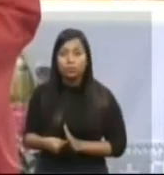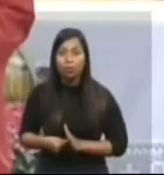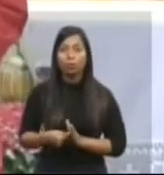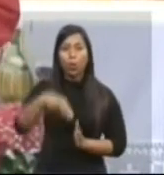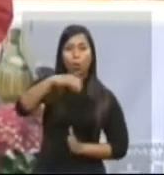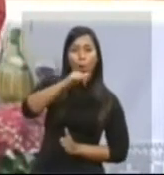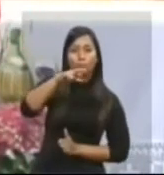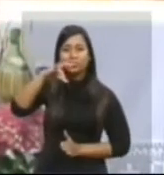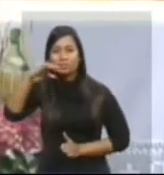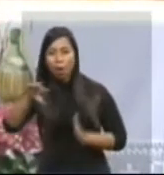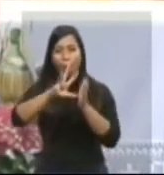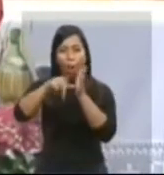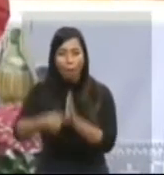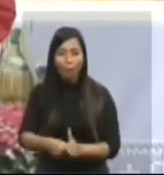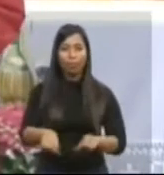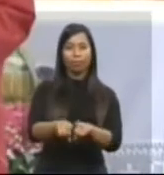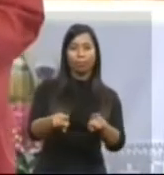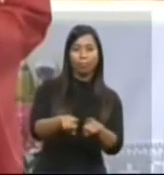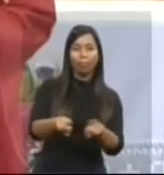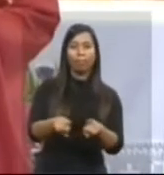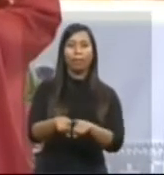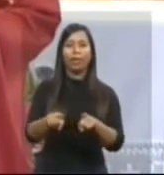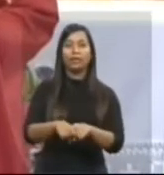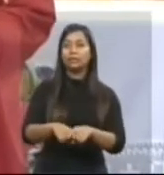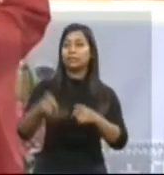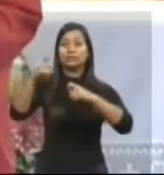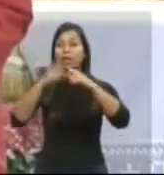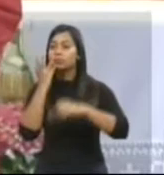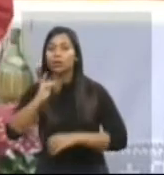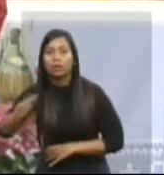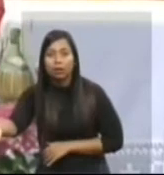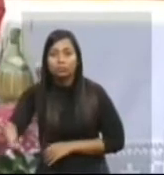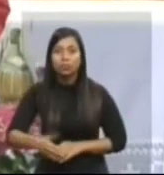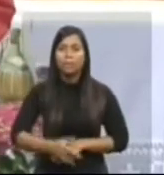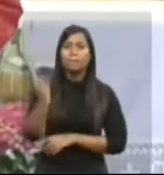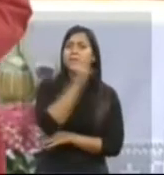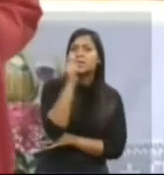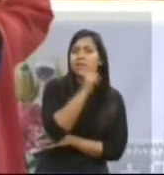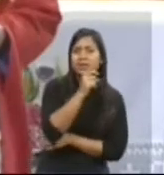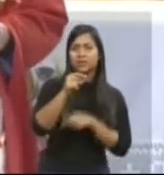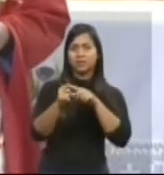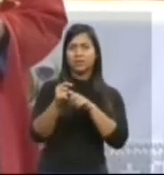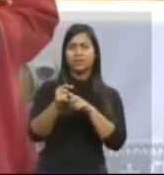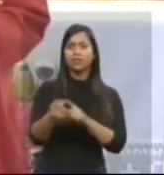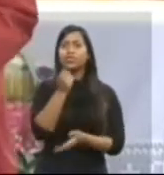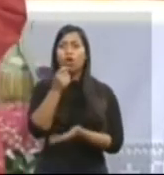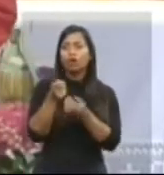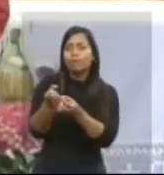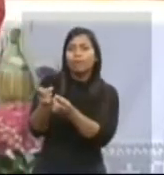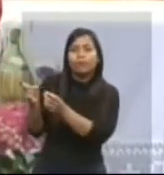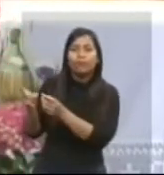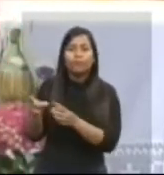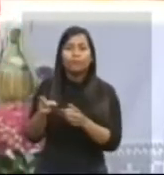violência, roubos, pedofilias, mentiras, tráfico de